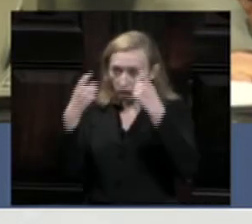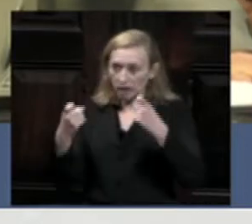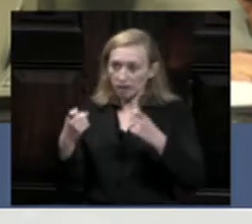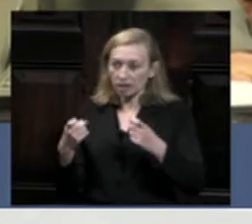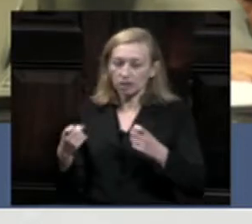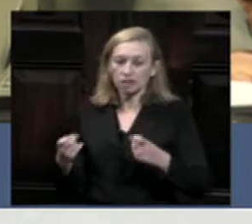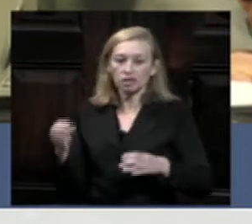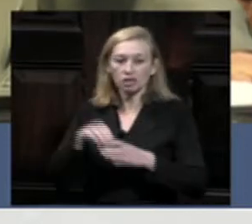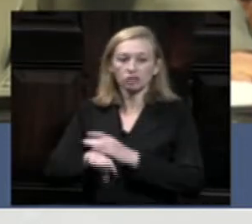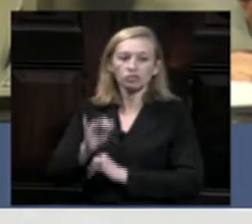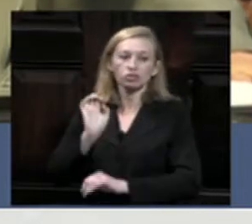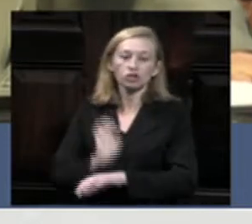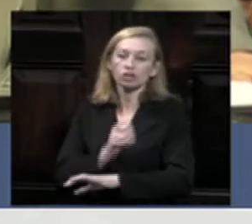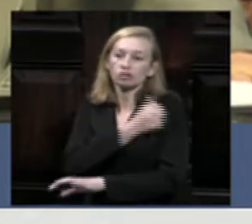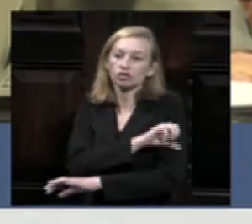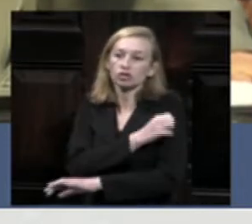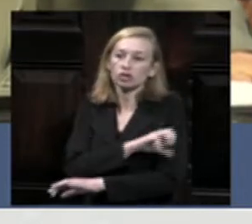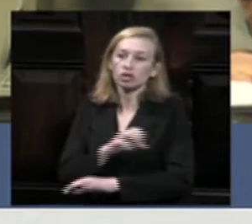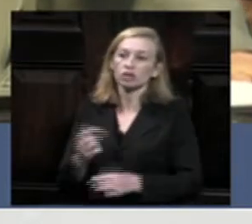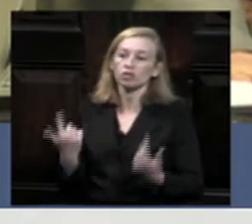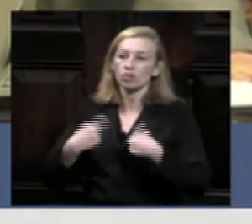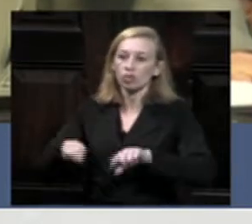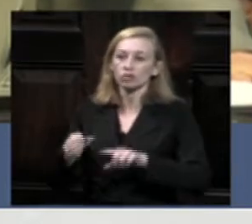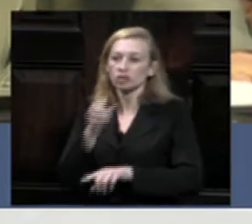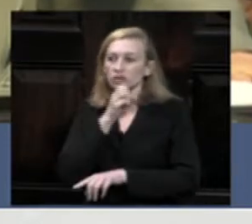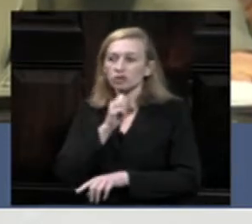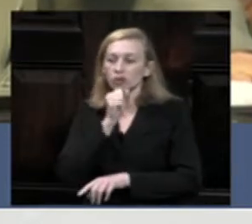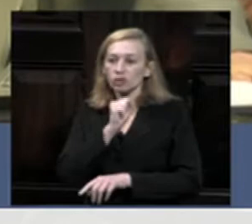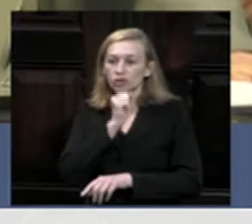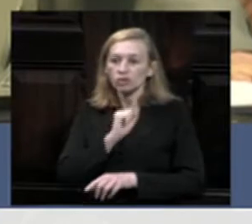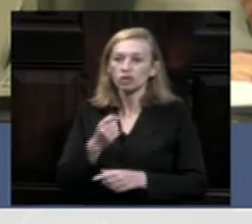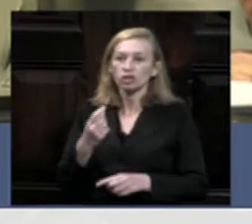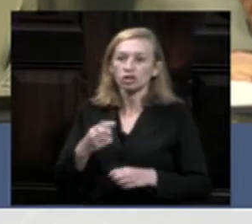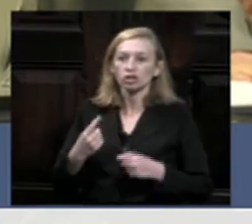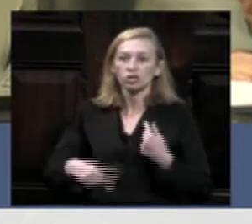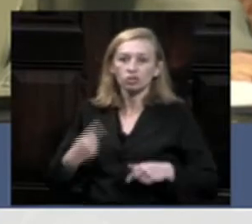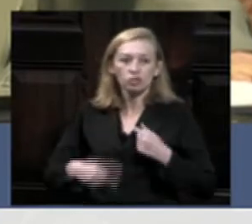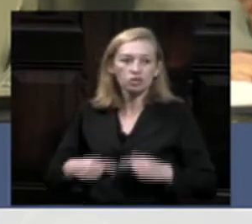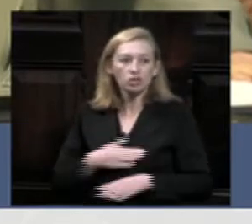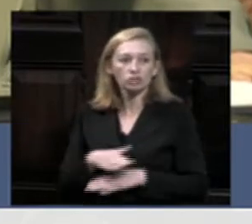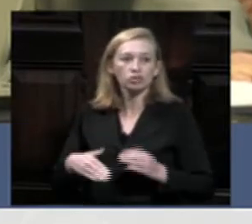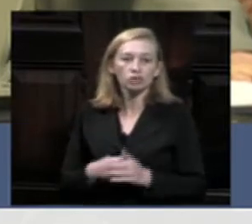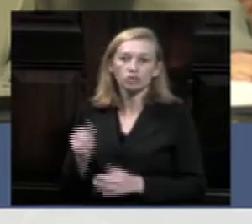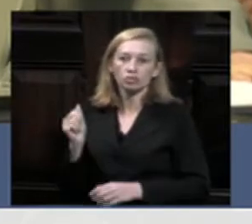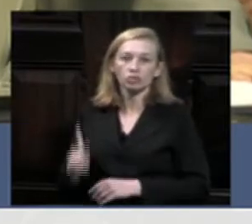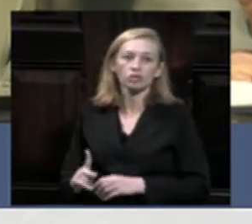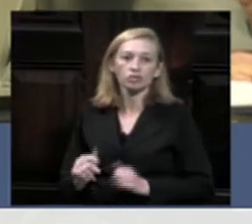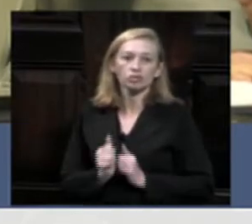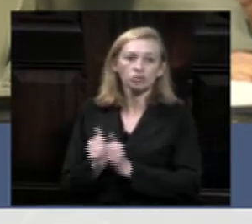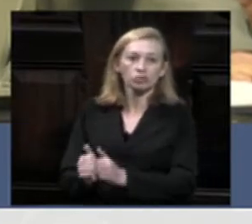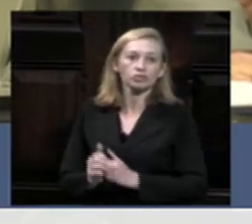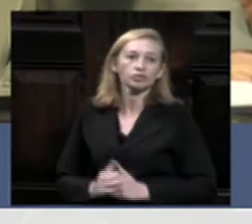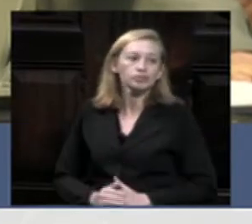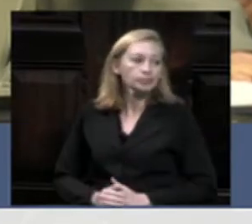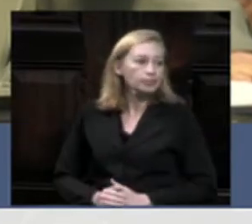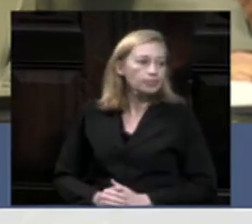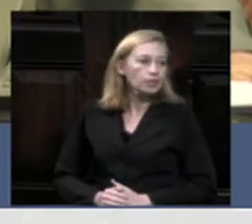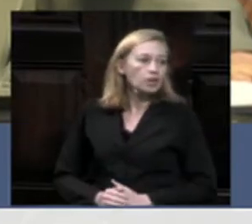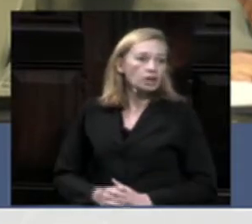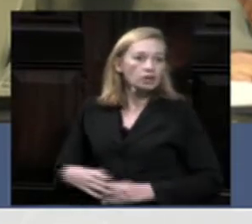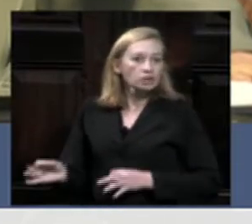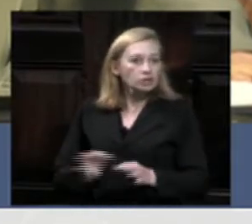forma que especifica. Em discussão, não havendo que queira discutir, encerrada a discussão, em votação, os senhores que aprovam, como estão, aprovado, vai autógrafo. Projeto